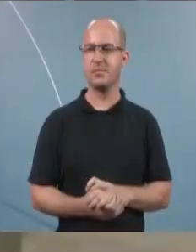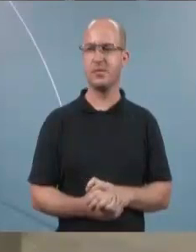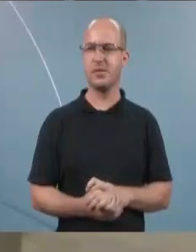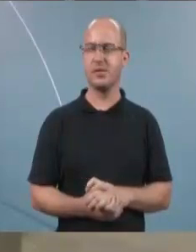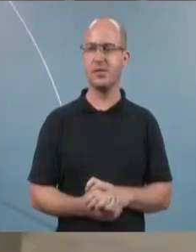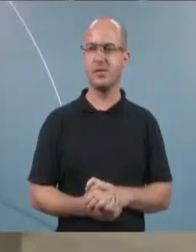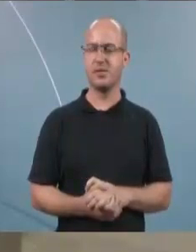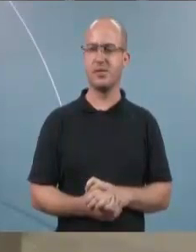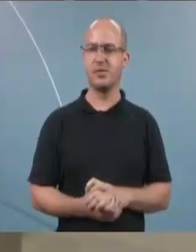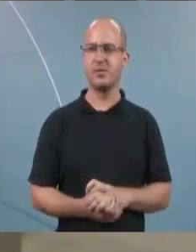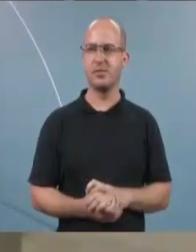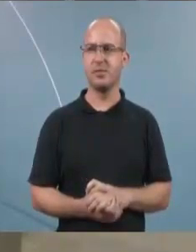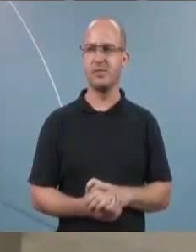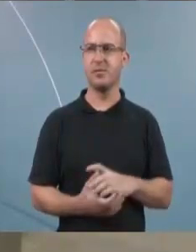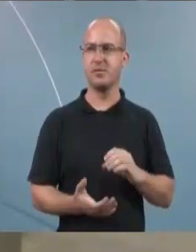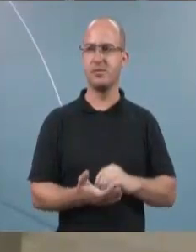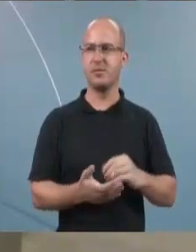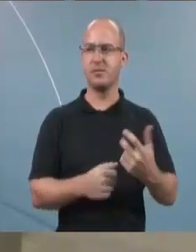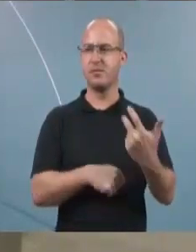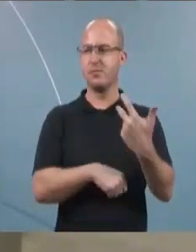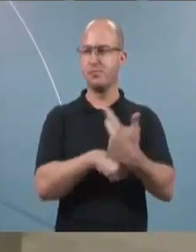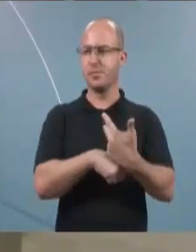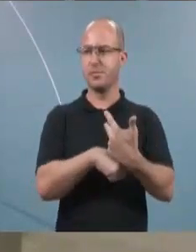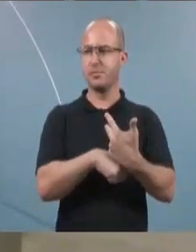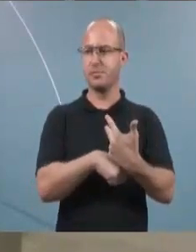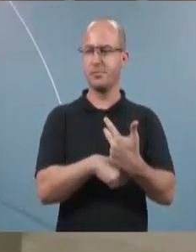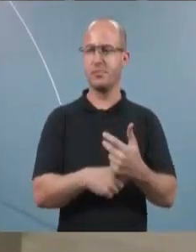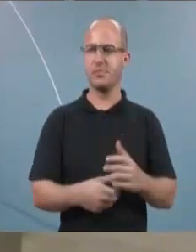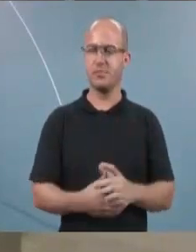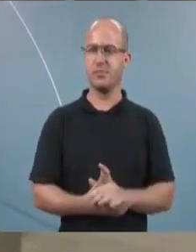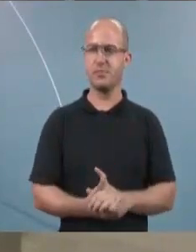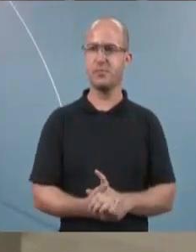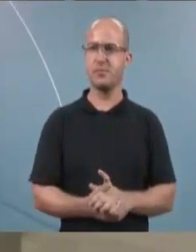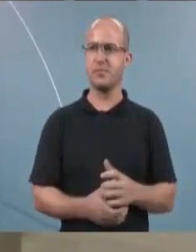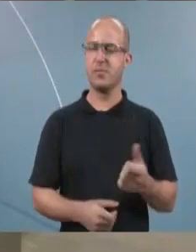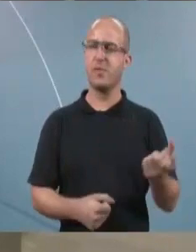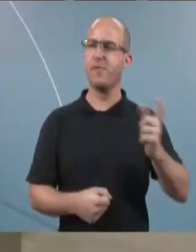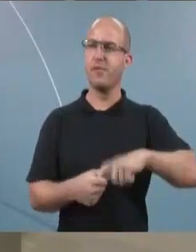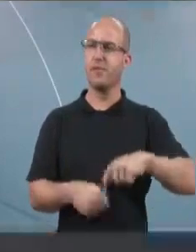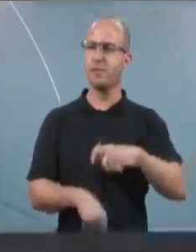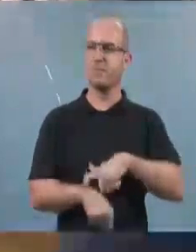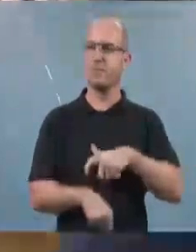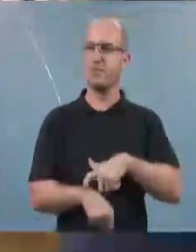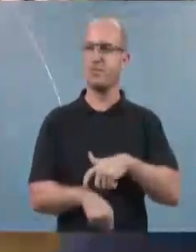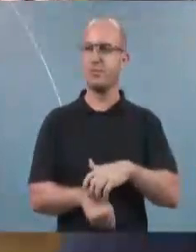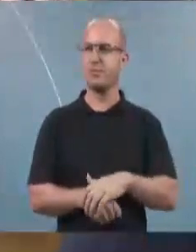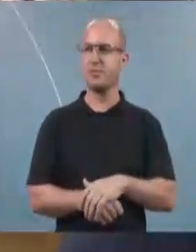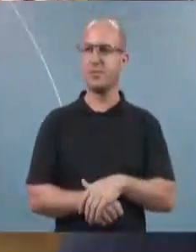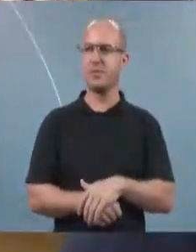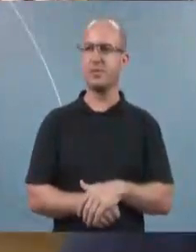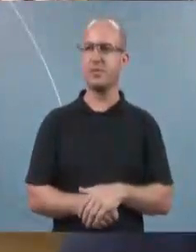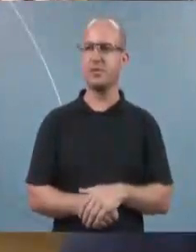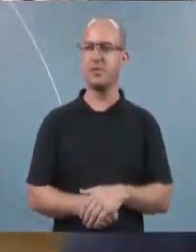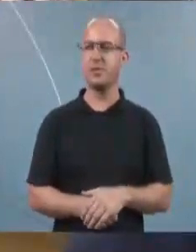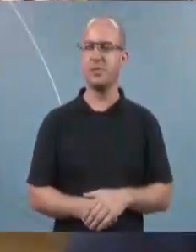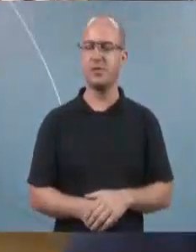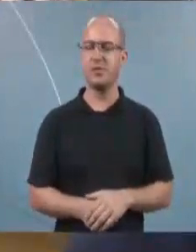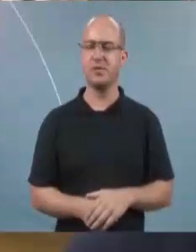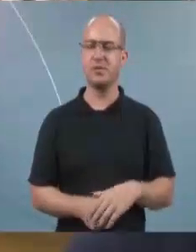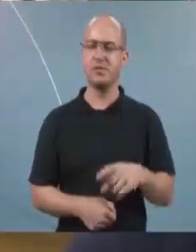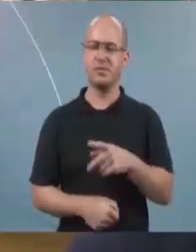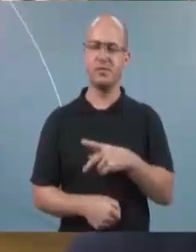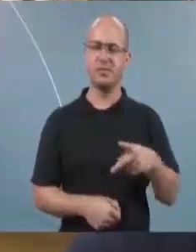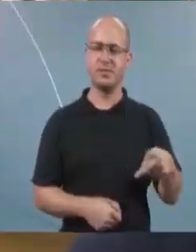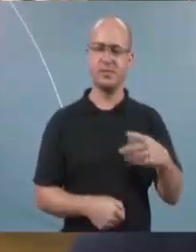dia tá faltando a câmara chegar aqui recontagem aí por favor senhor